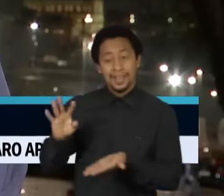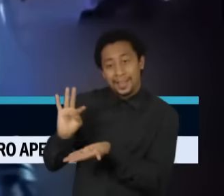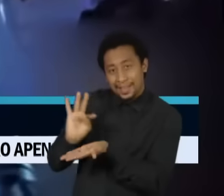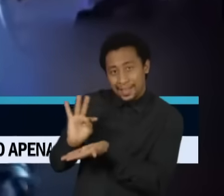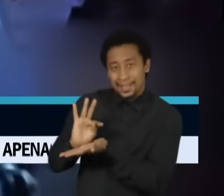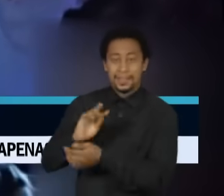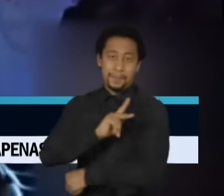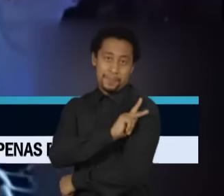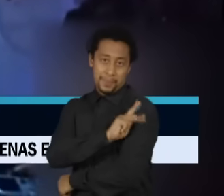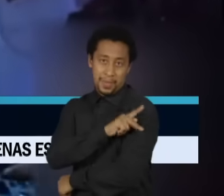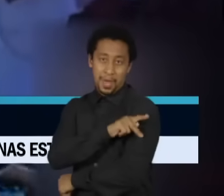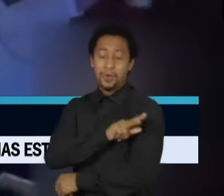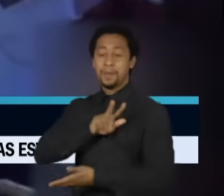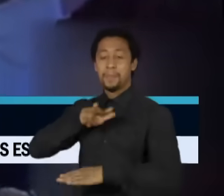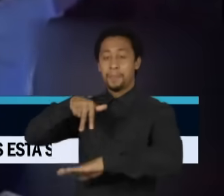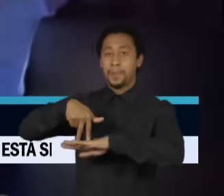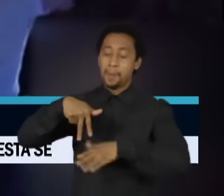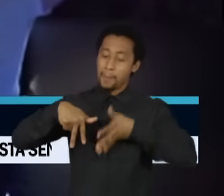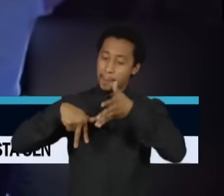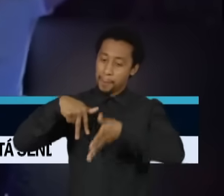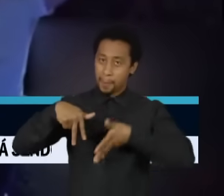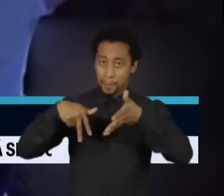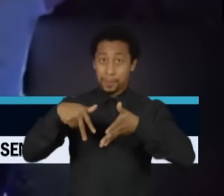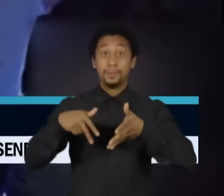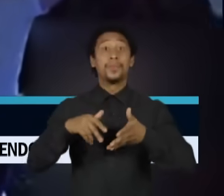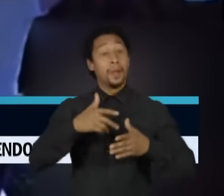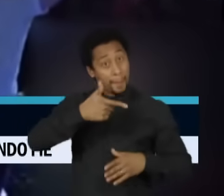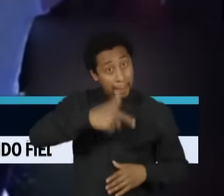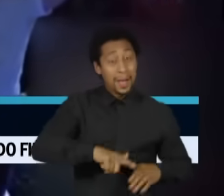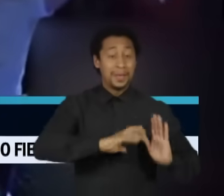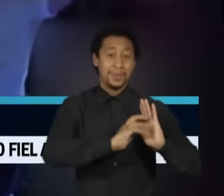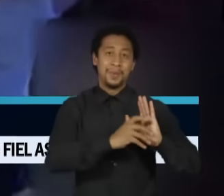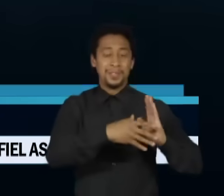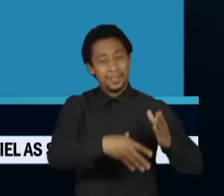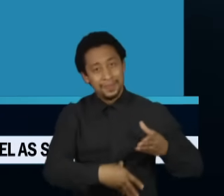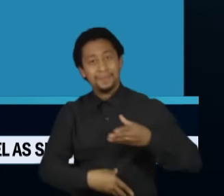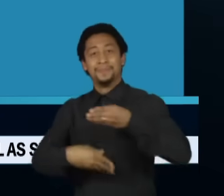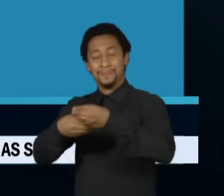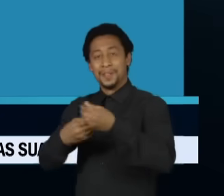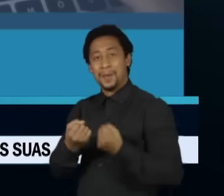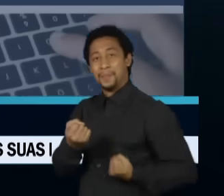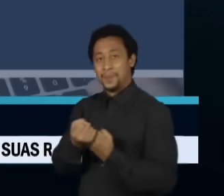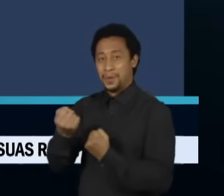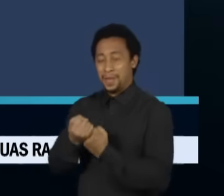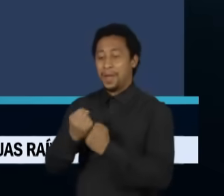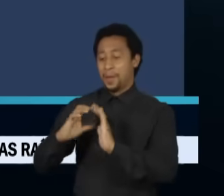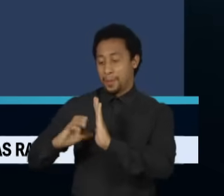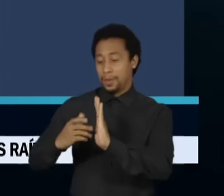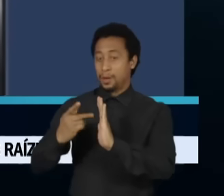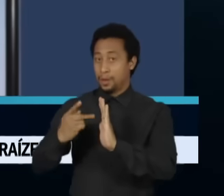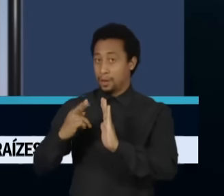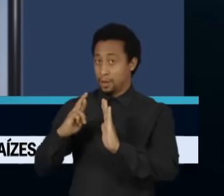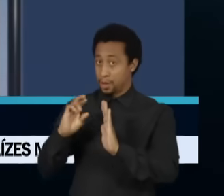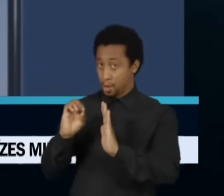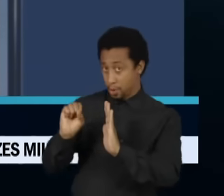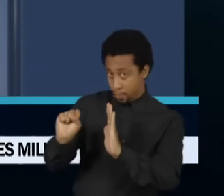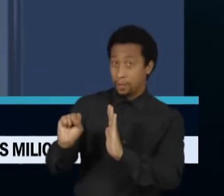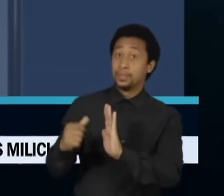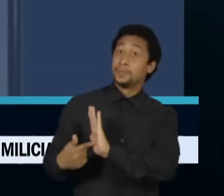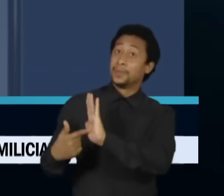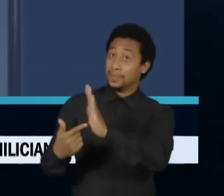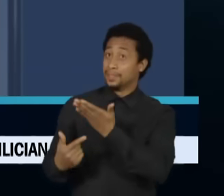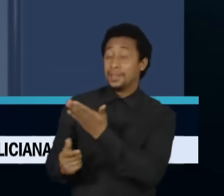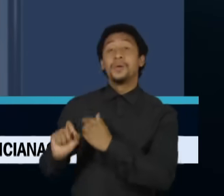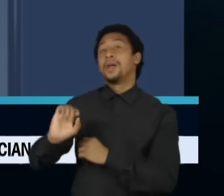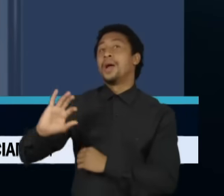Piauí. Ainda nesta quarta, a Lula ganhou o apoio de mais um partido, o Pros. A adesão à campanha petista ocorreu depois que